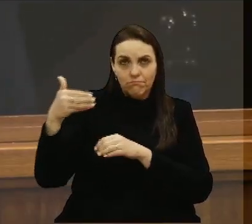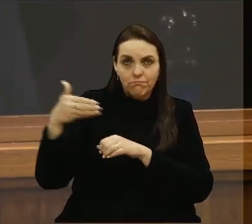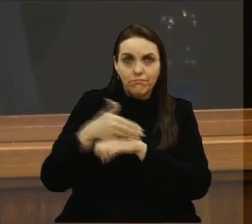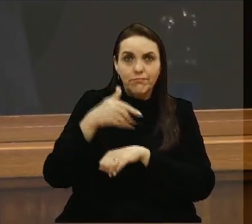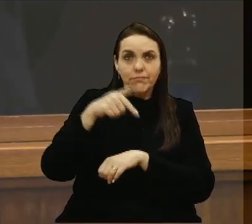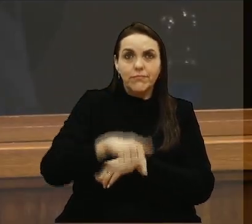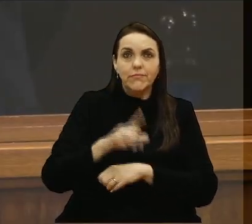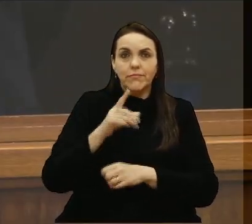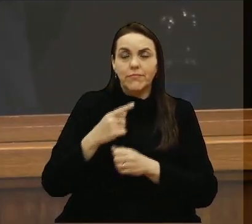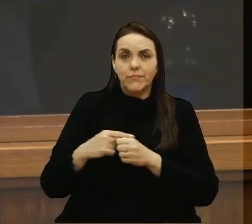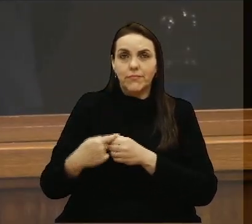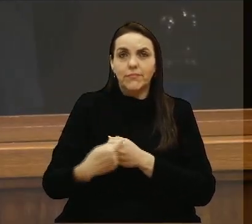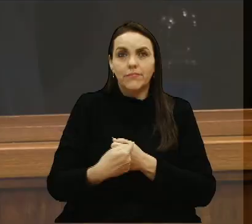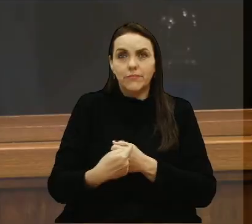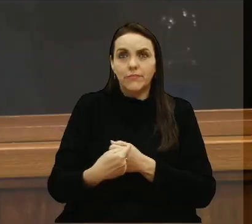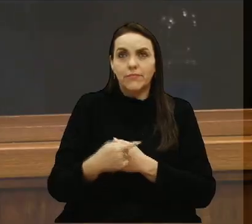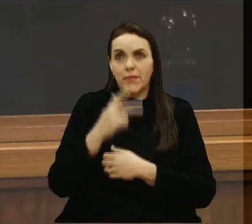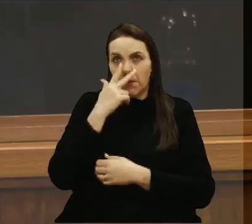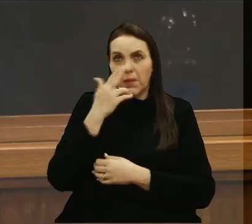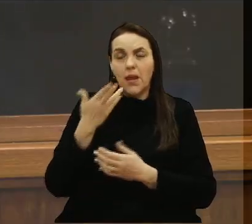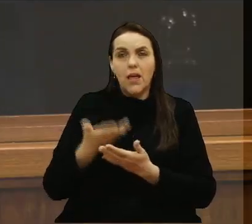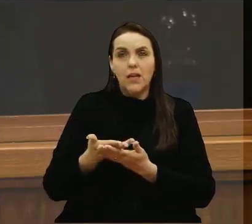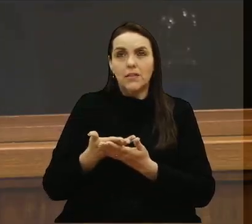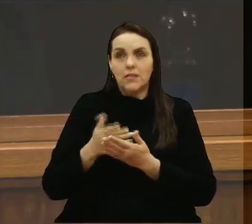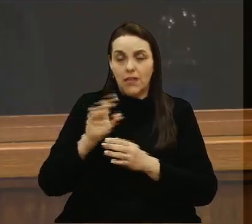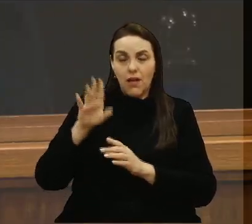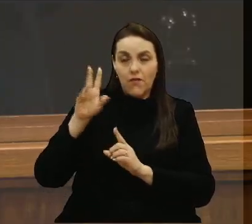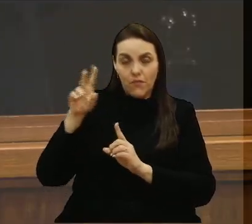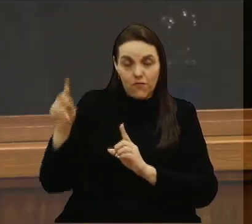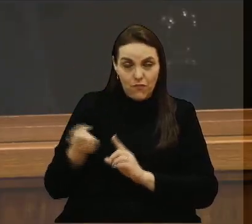nossa cidade, parece que a gente só falta